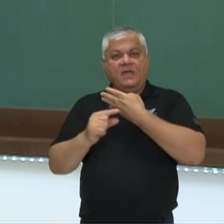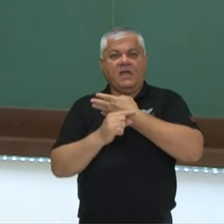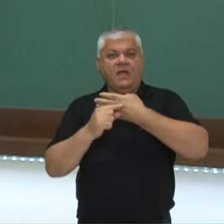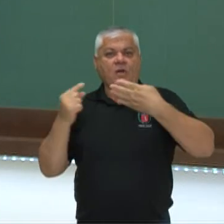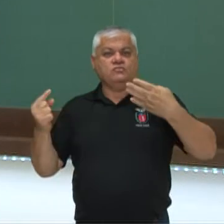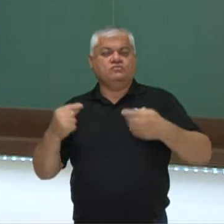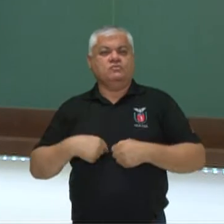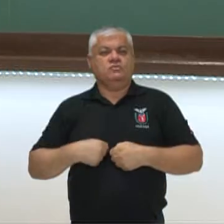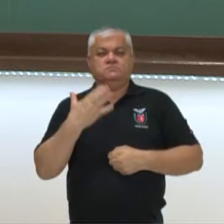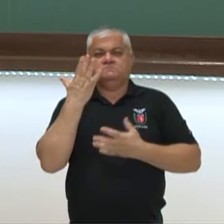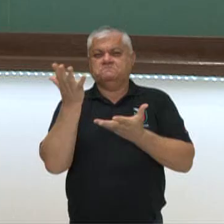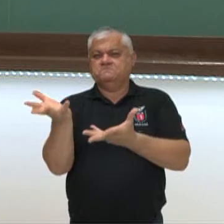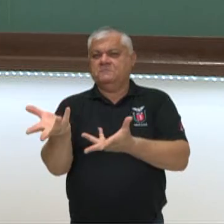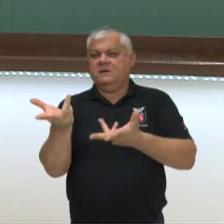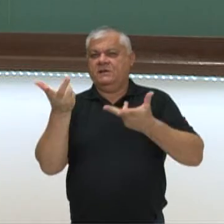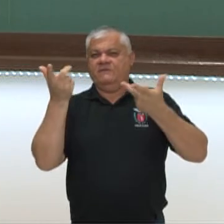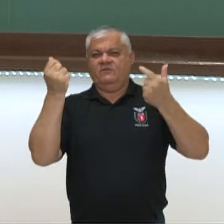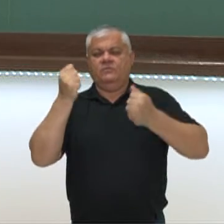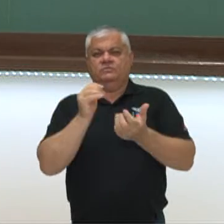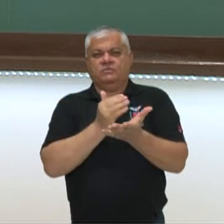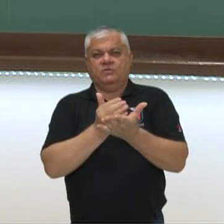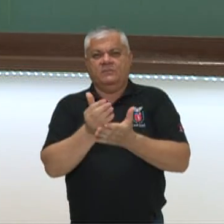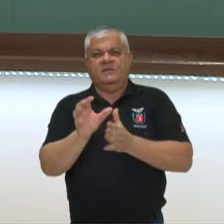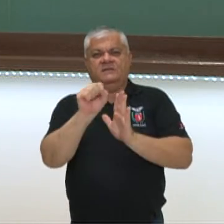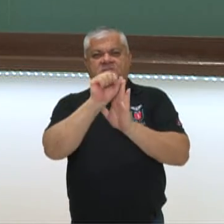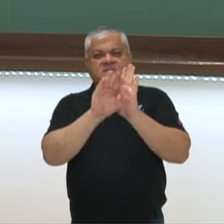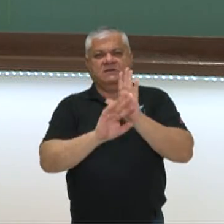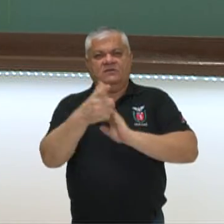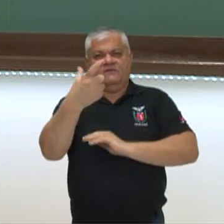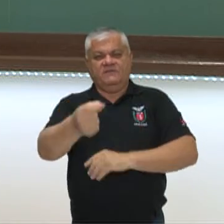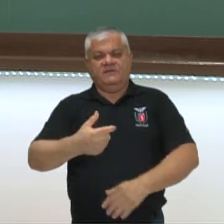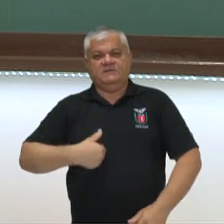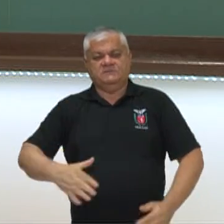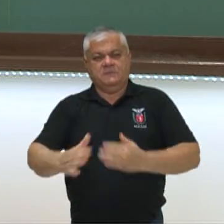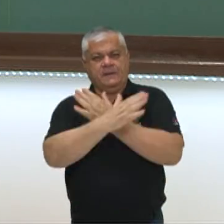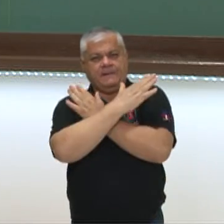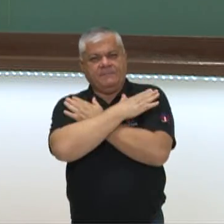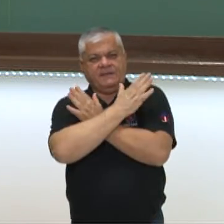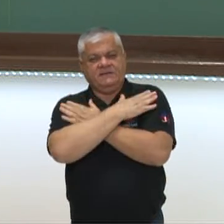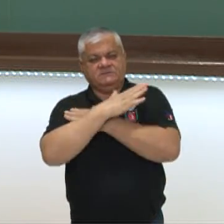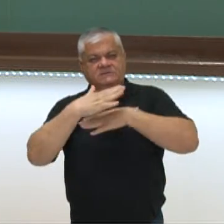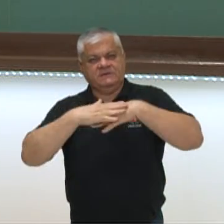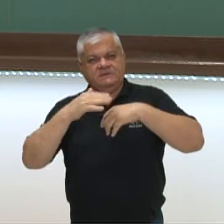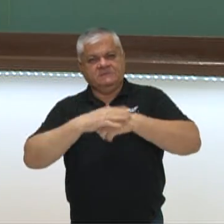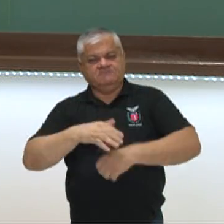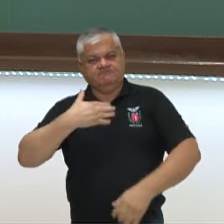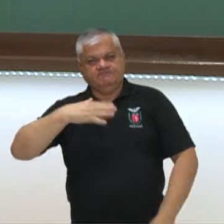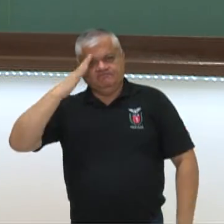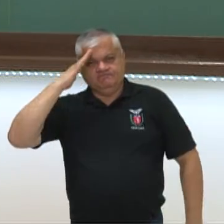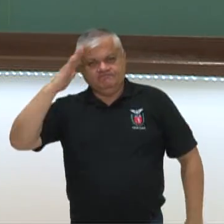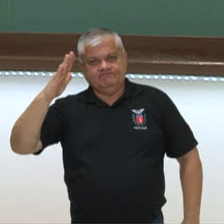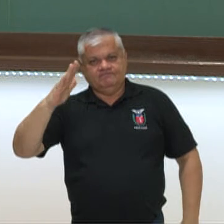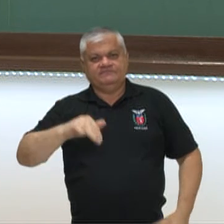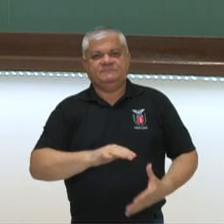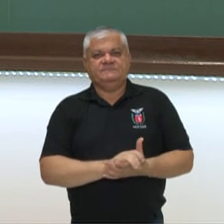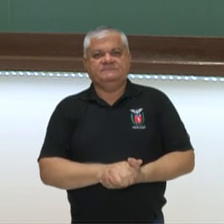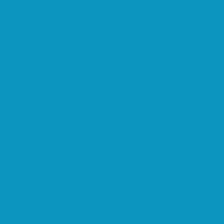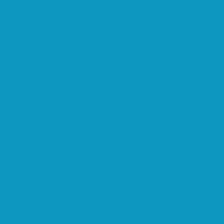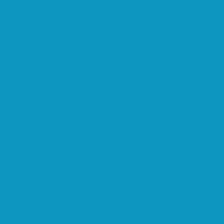poeta maravilhoso do começo do século XX. Eu me despeço de vocês com um abraço sempre carinhoso e até mais.